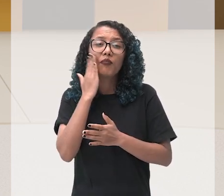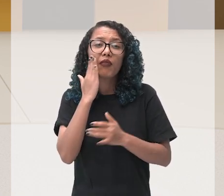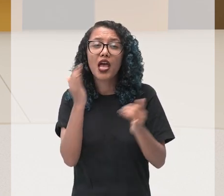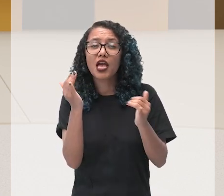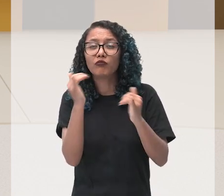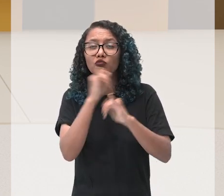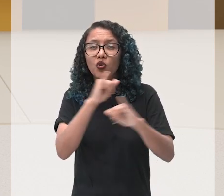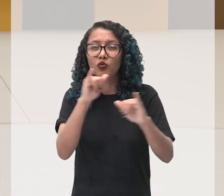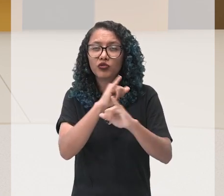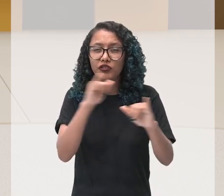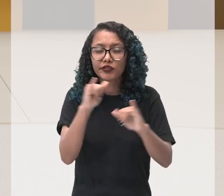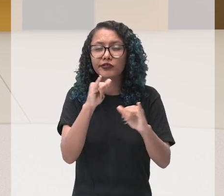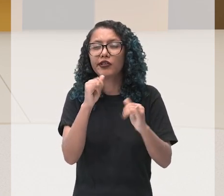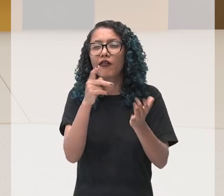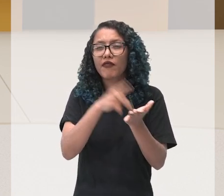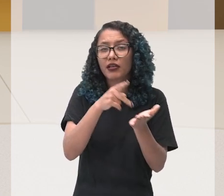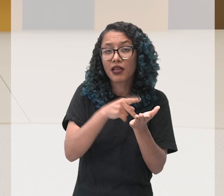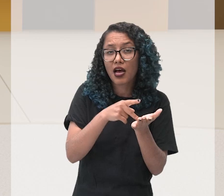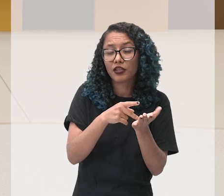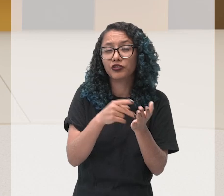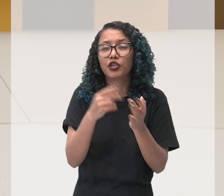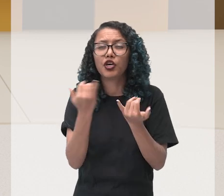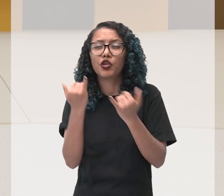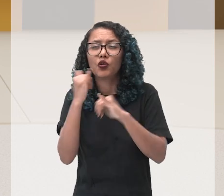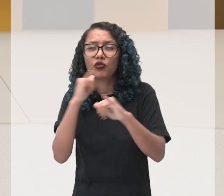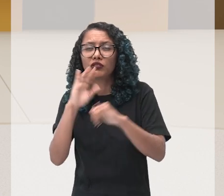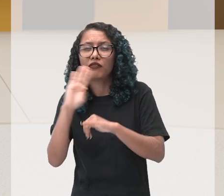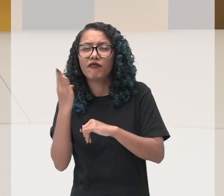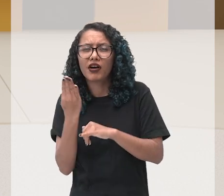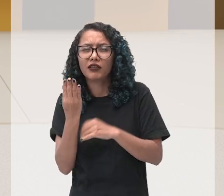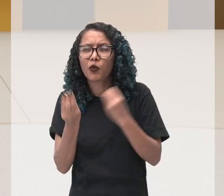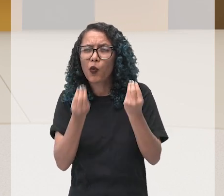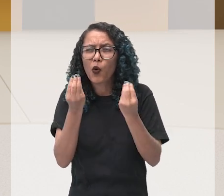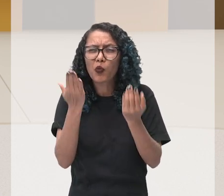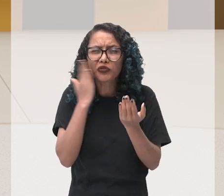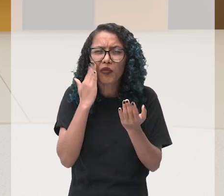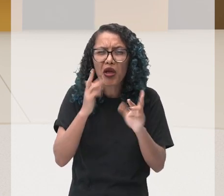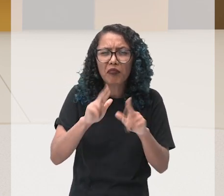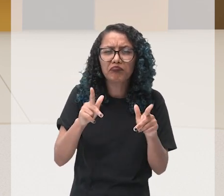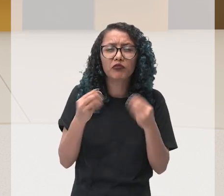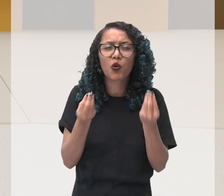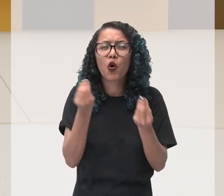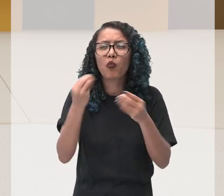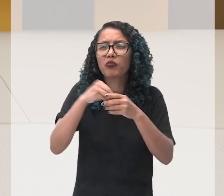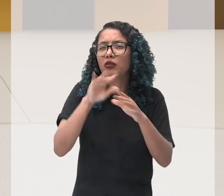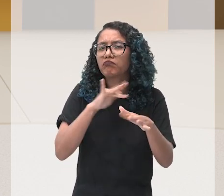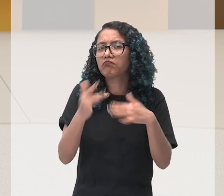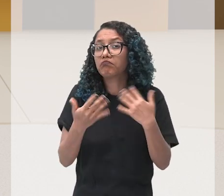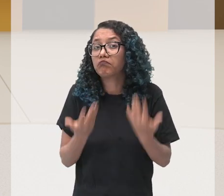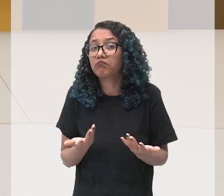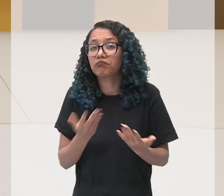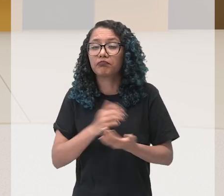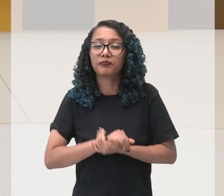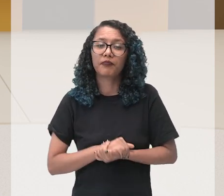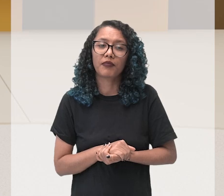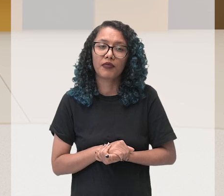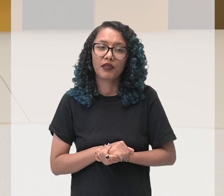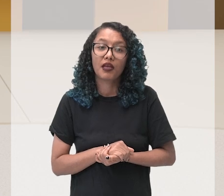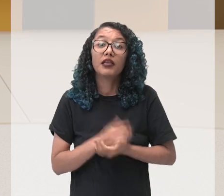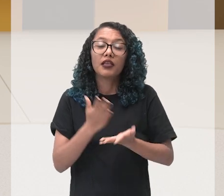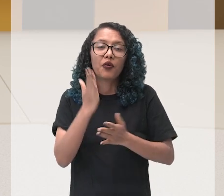uma notícia real e o que é uma notícia falsa nas redes sociais. Para a gente